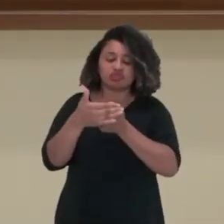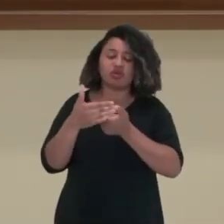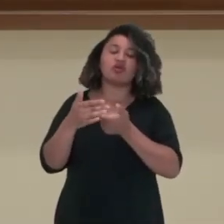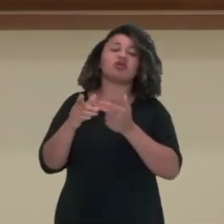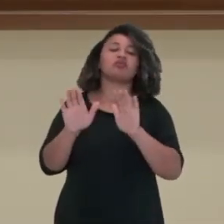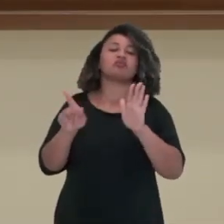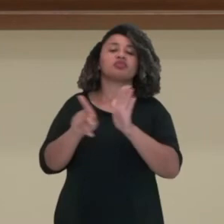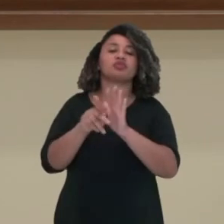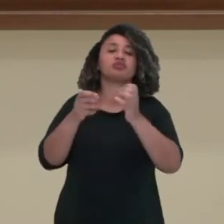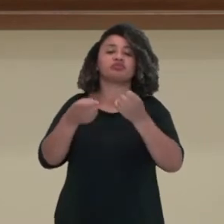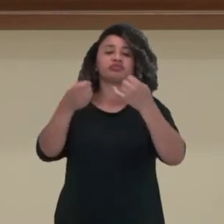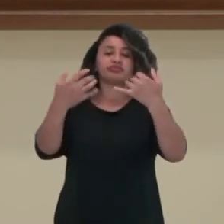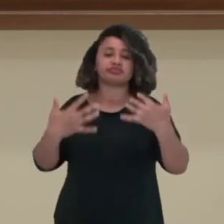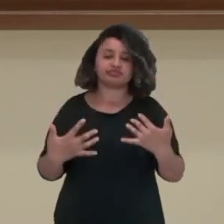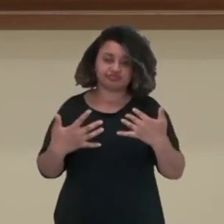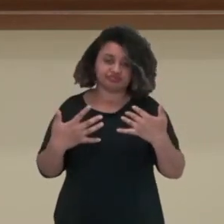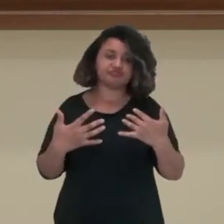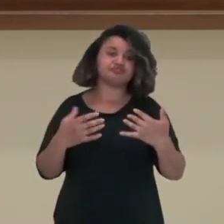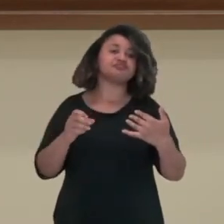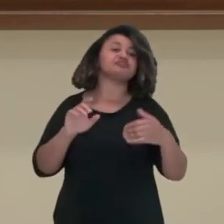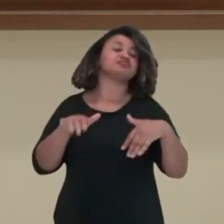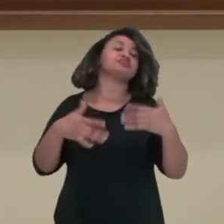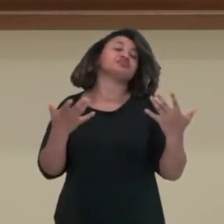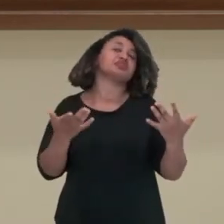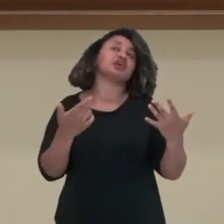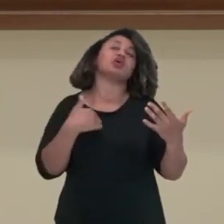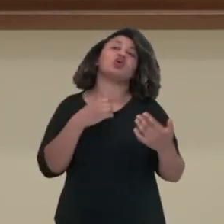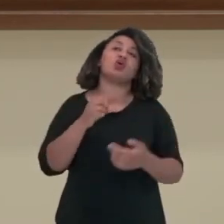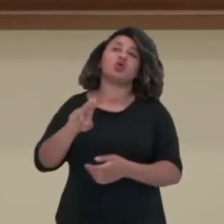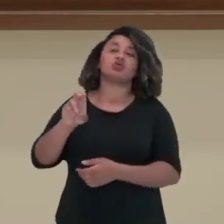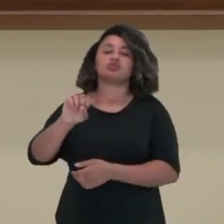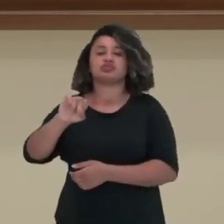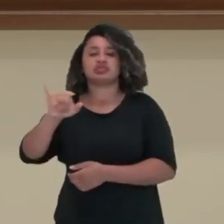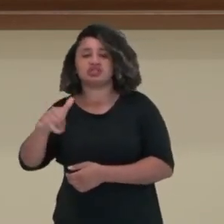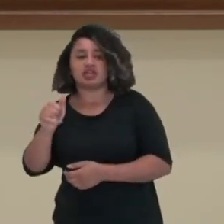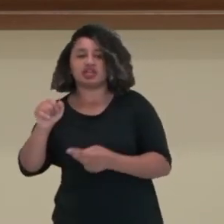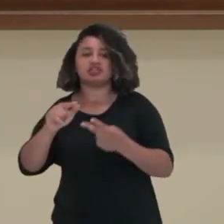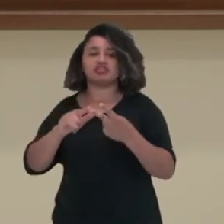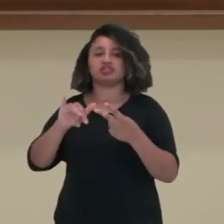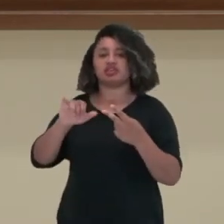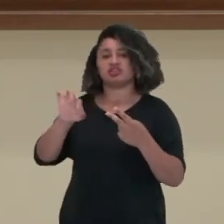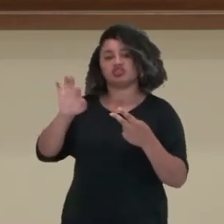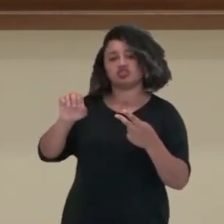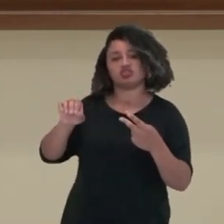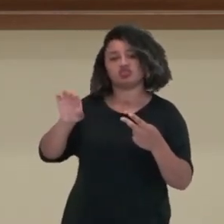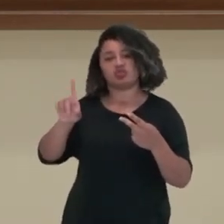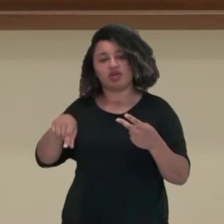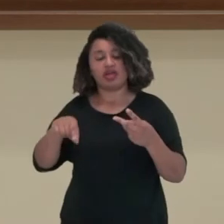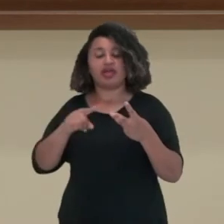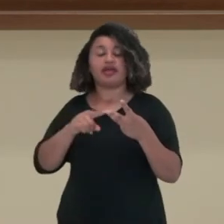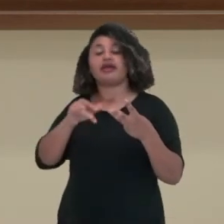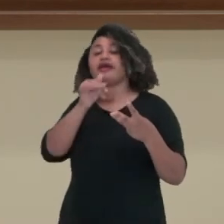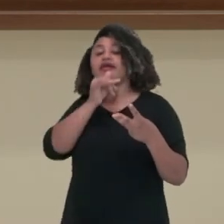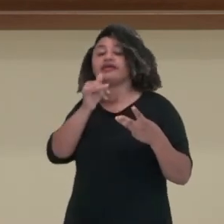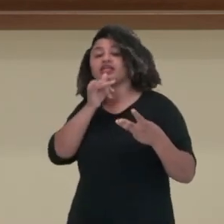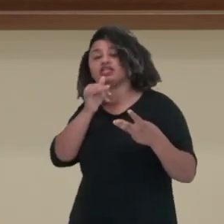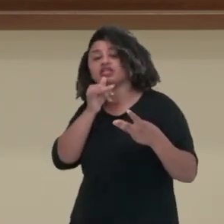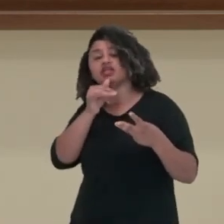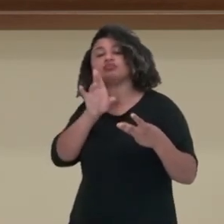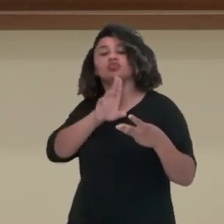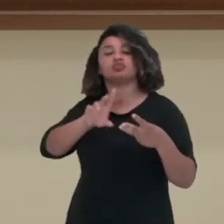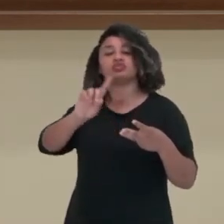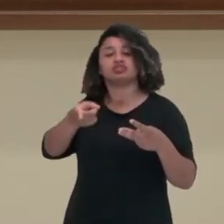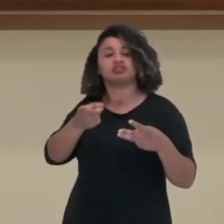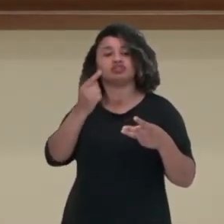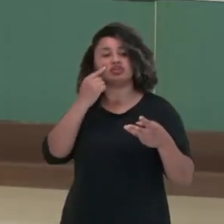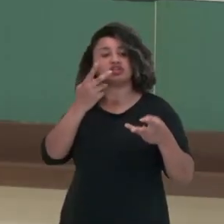frases explicativas, certo? Então, ou seja, isto é, por exemplo, isso também usa vírgula.